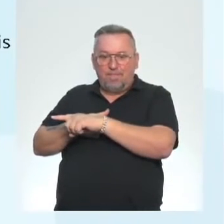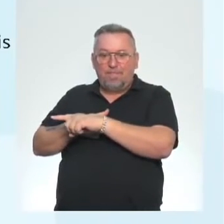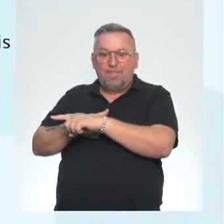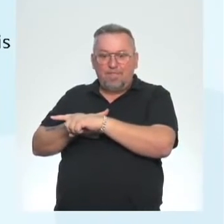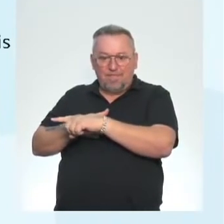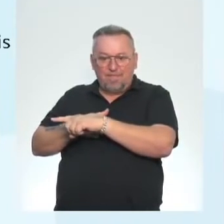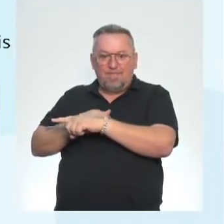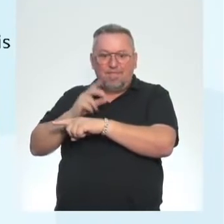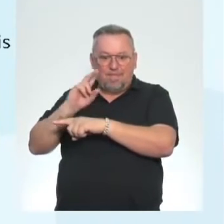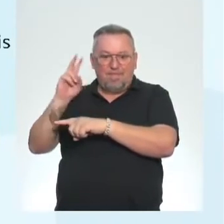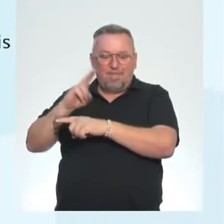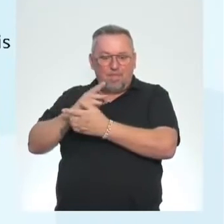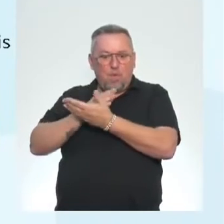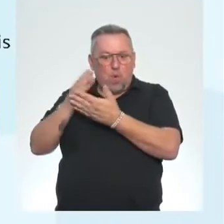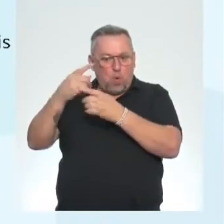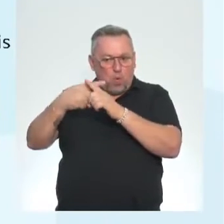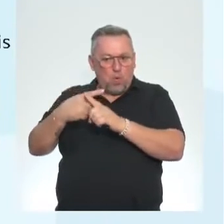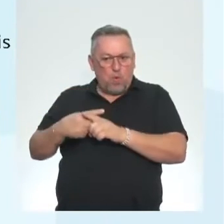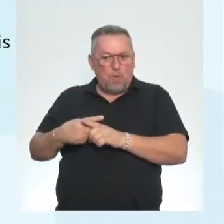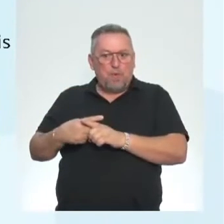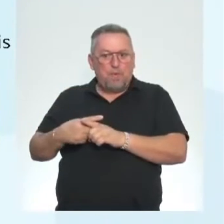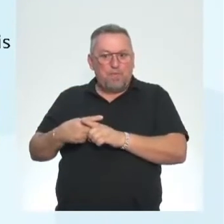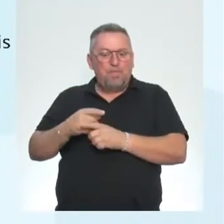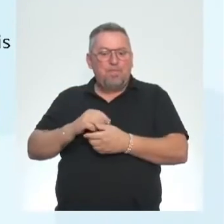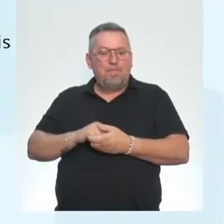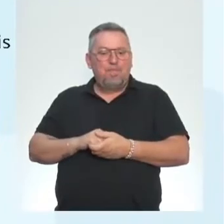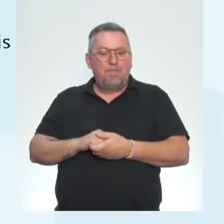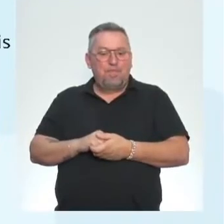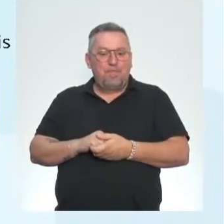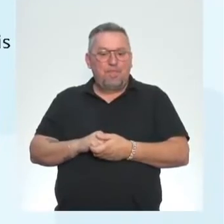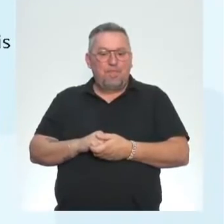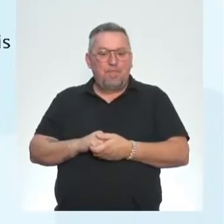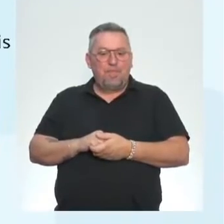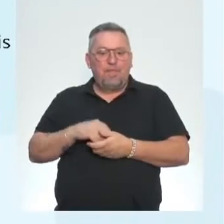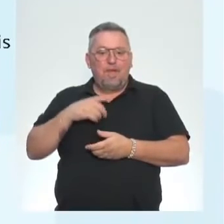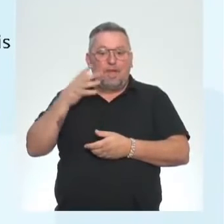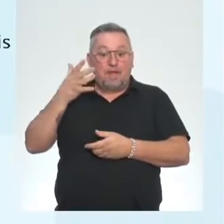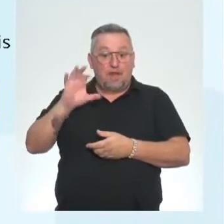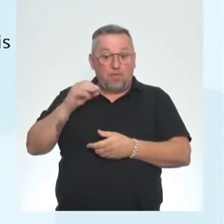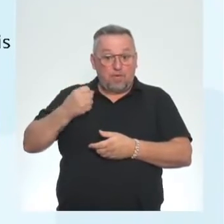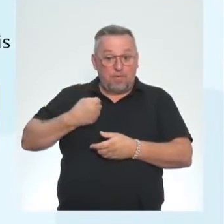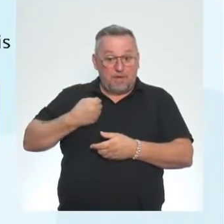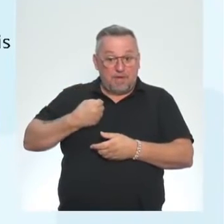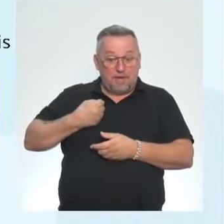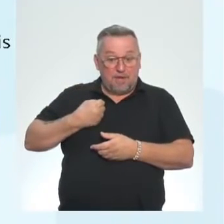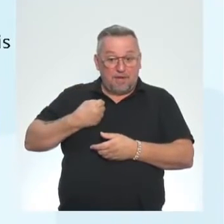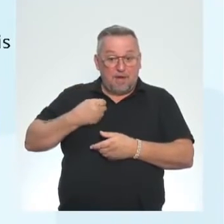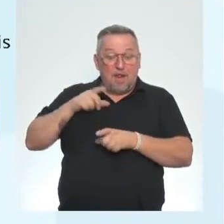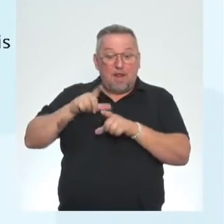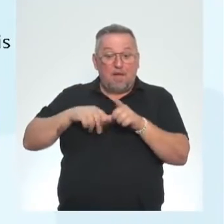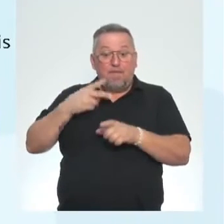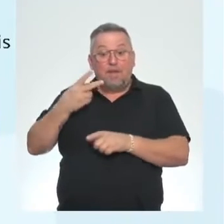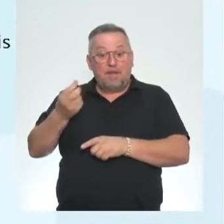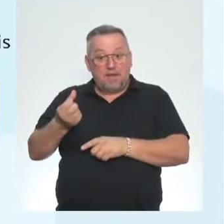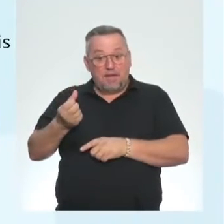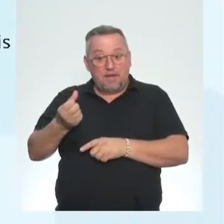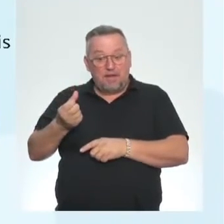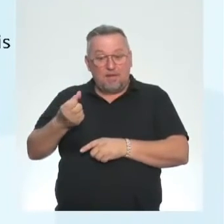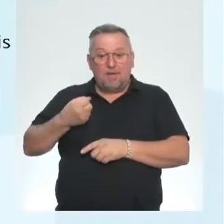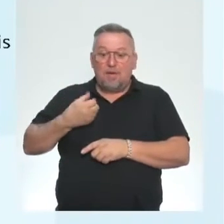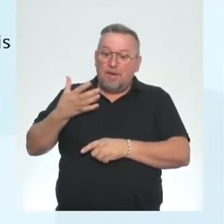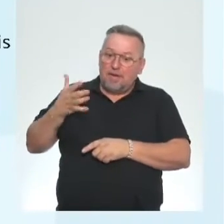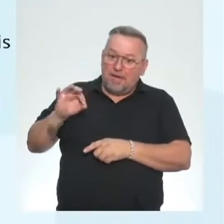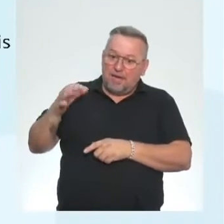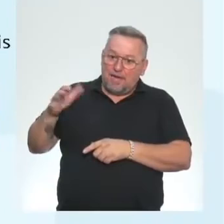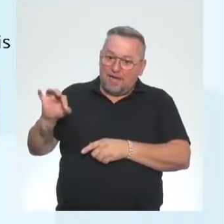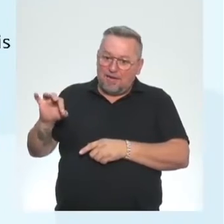a importância do princípio multiplicativo. Tá? O primeiro número, 10 possibilidades para ele. A próxima letra, 26,